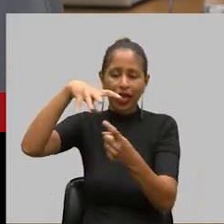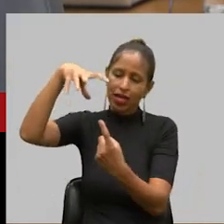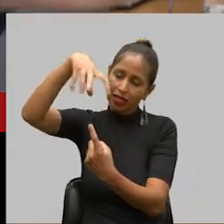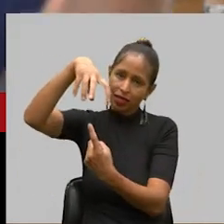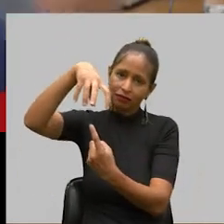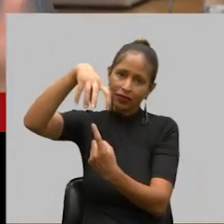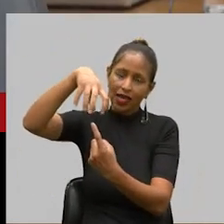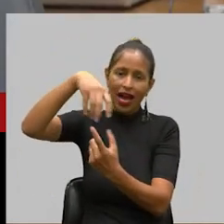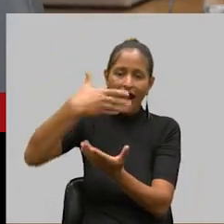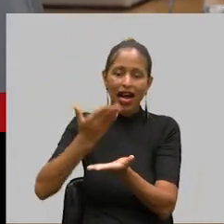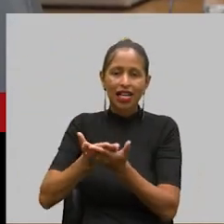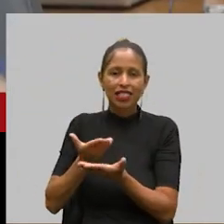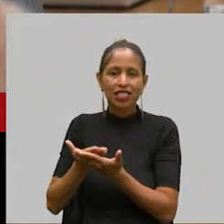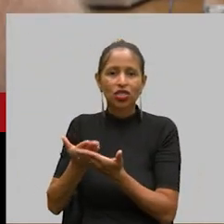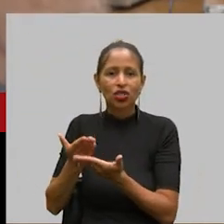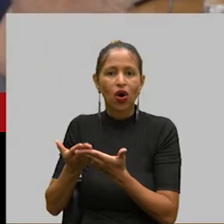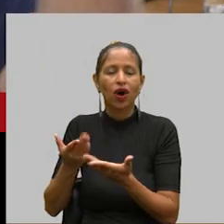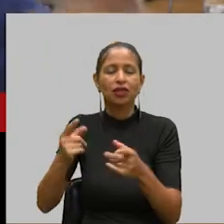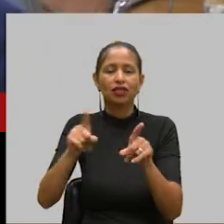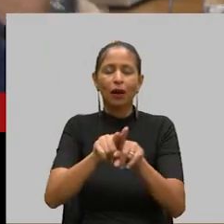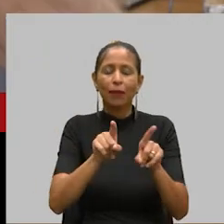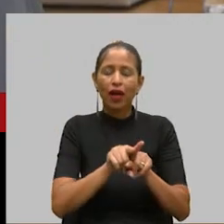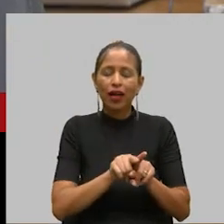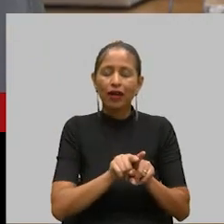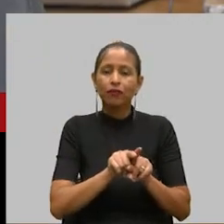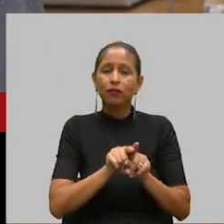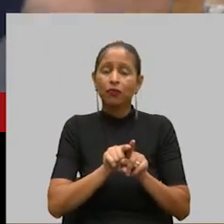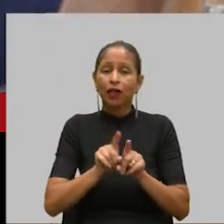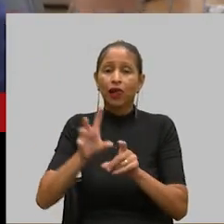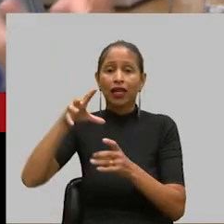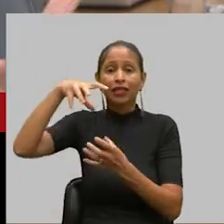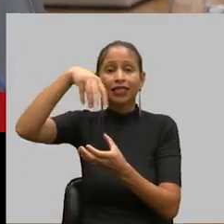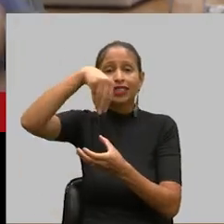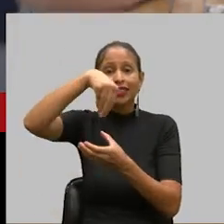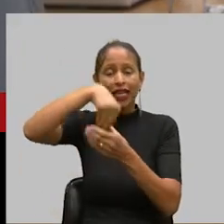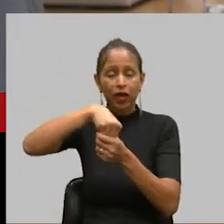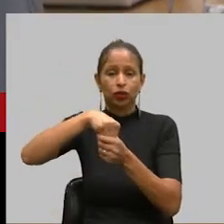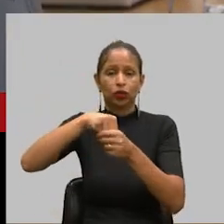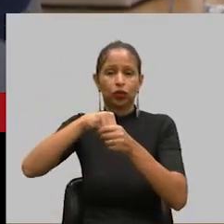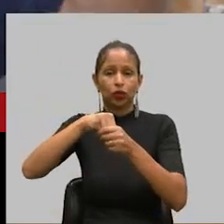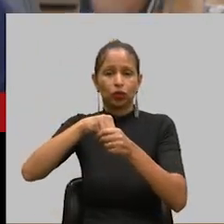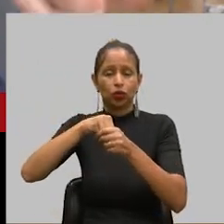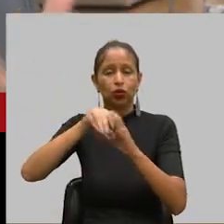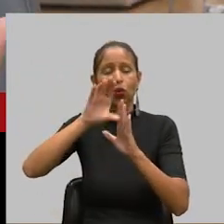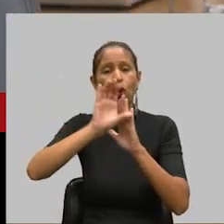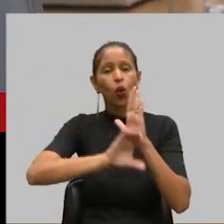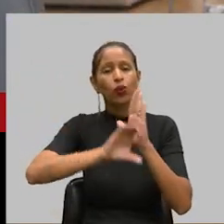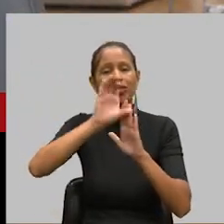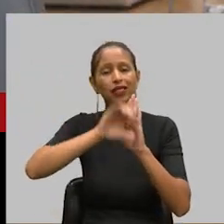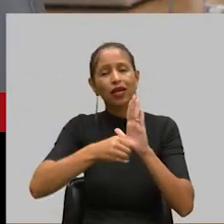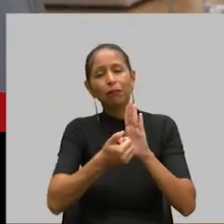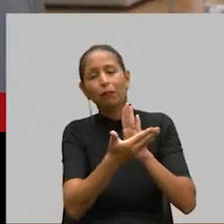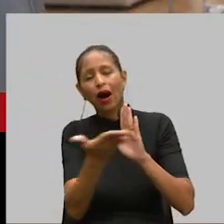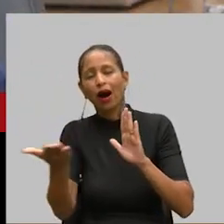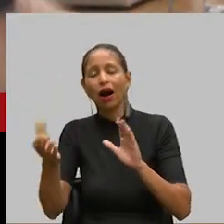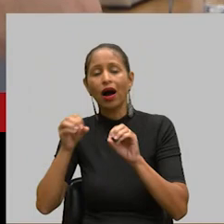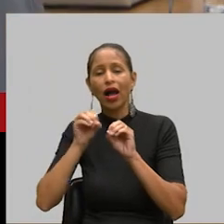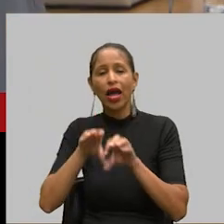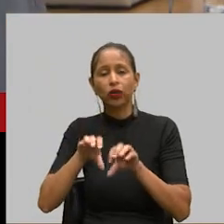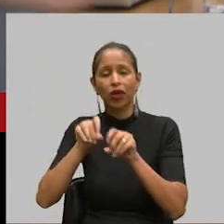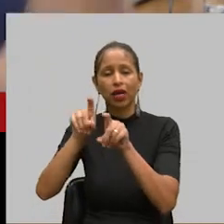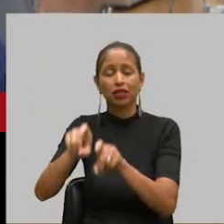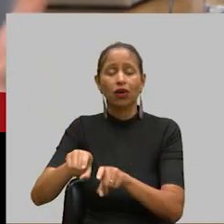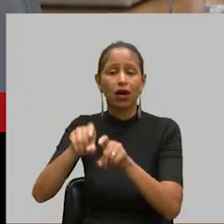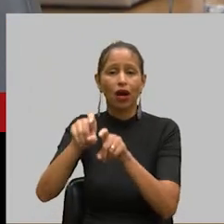você tem as escolas de assentamento estamos dentro de um grande debate de um conceito amplo de Educação do campo mas